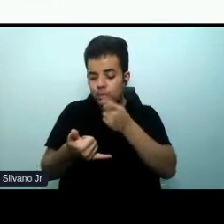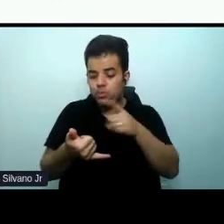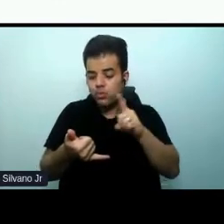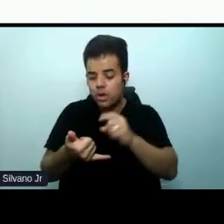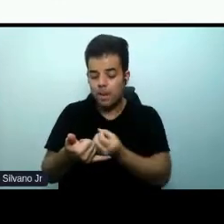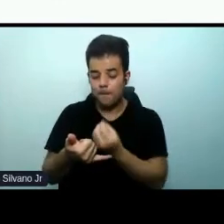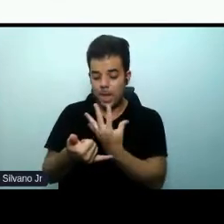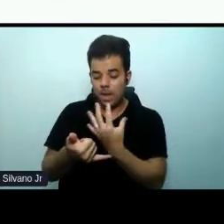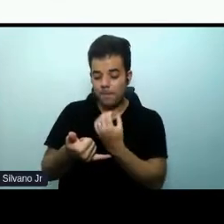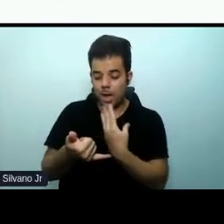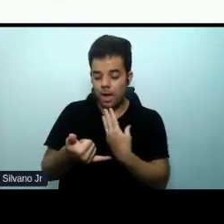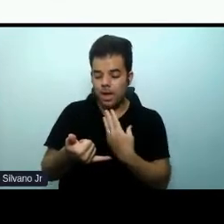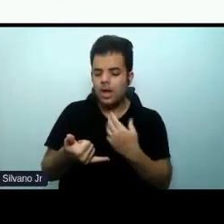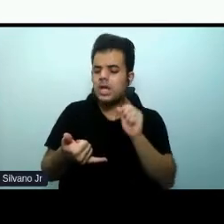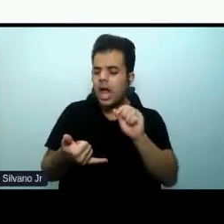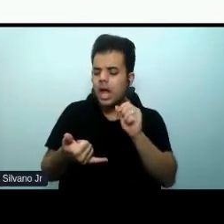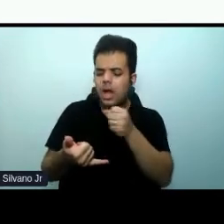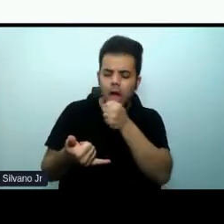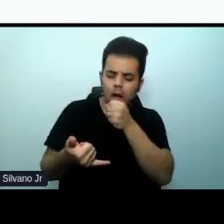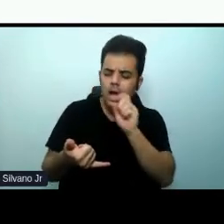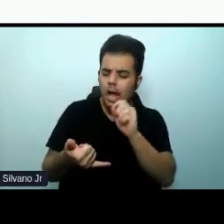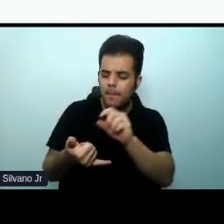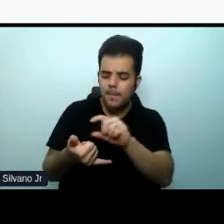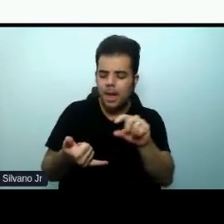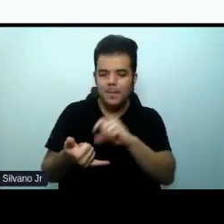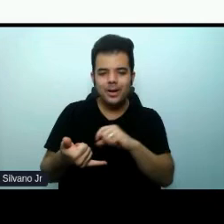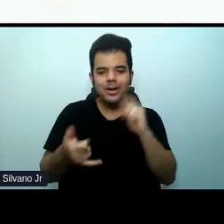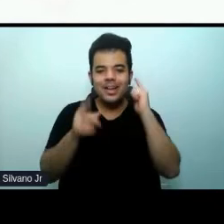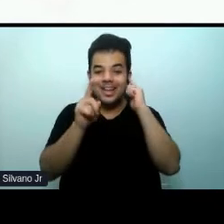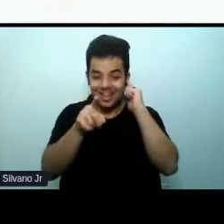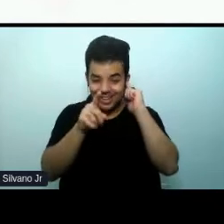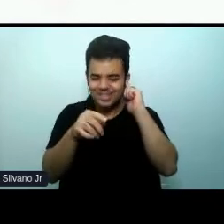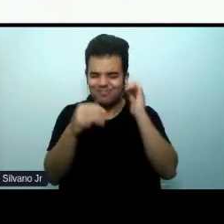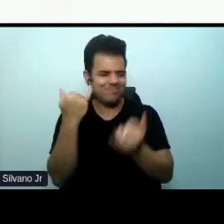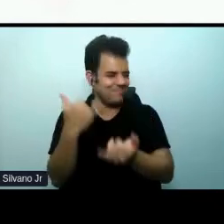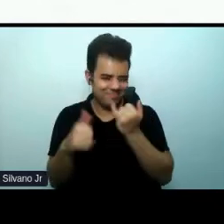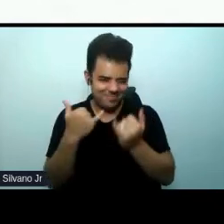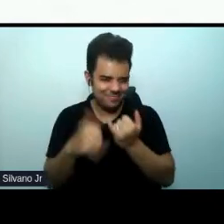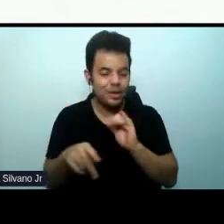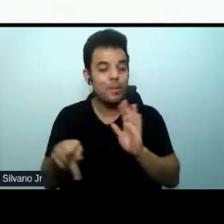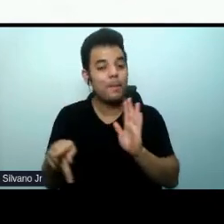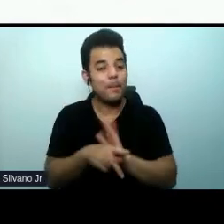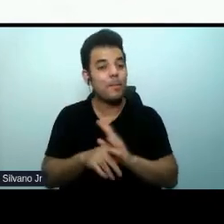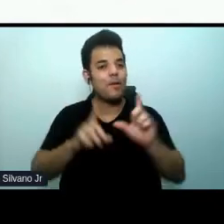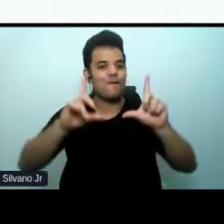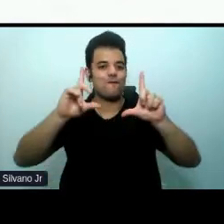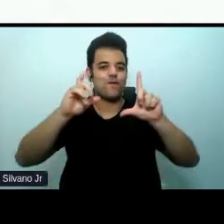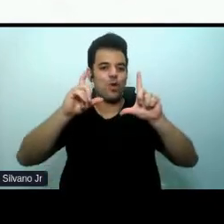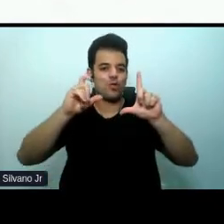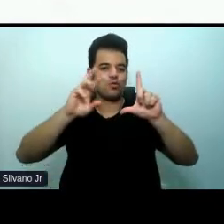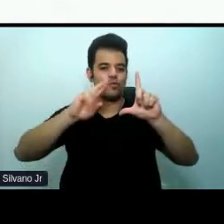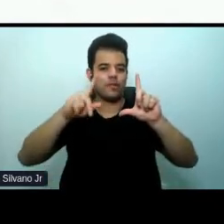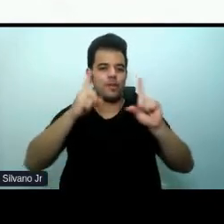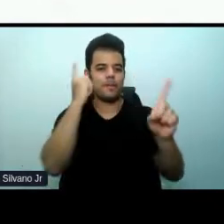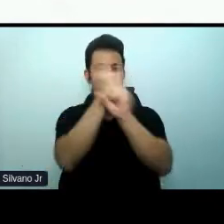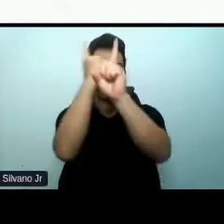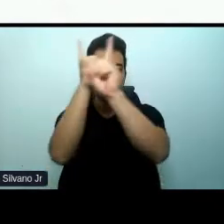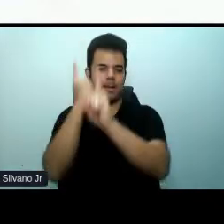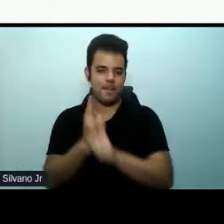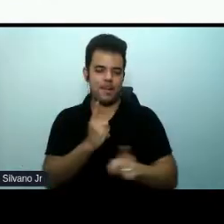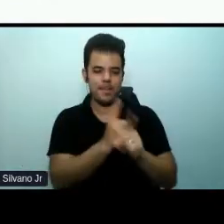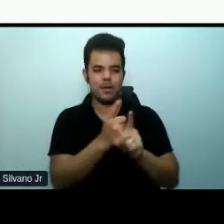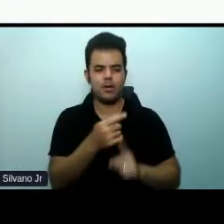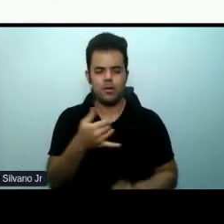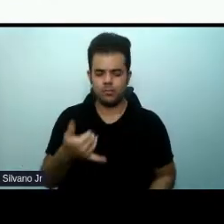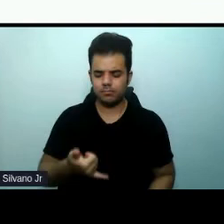o artista, te dá todos os dados. Esse é um Shazam de imagens, né? Você pega ali e ele